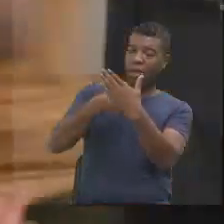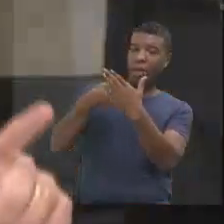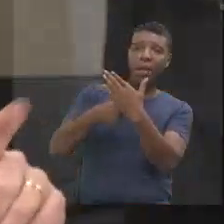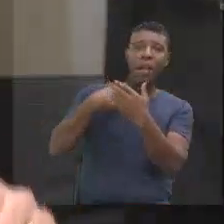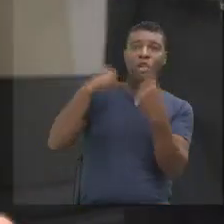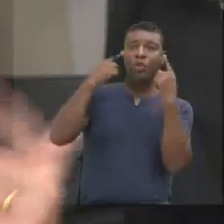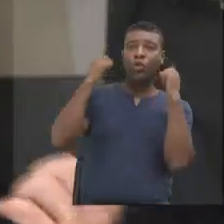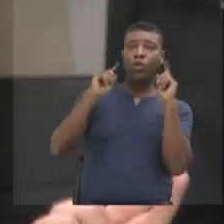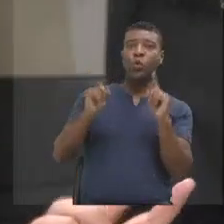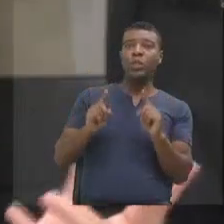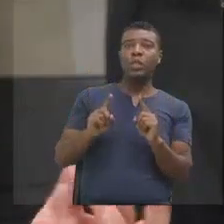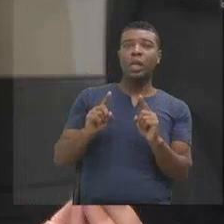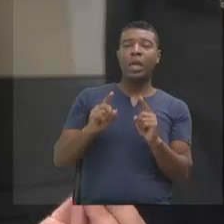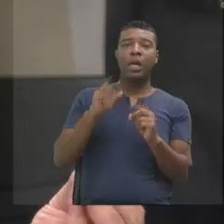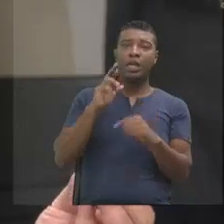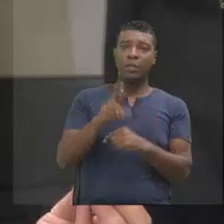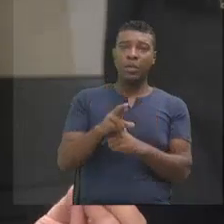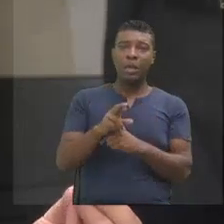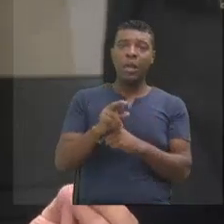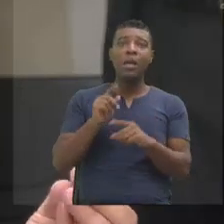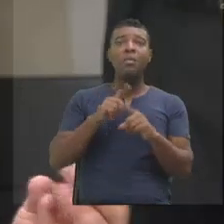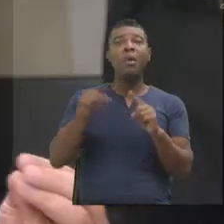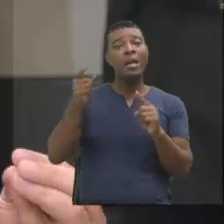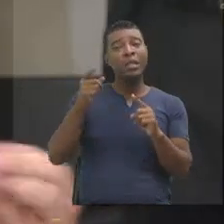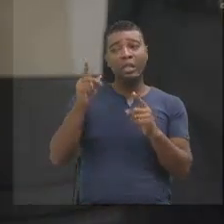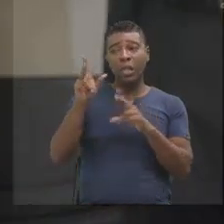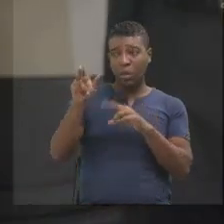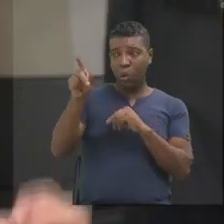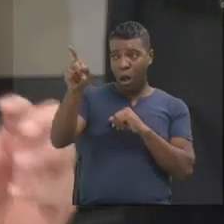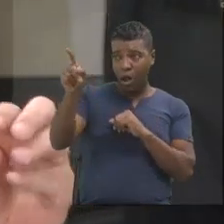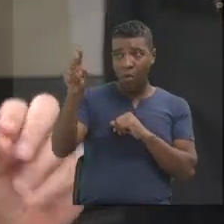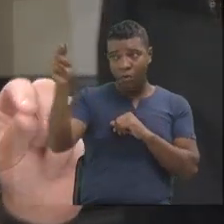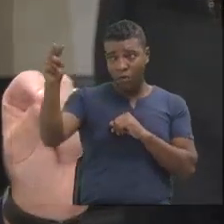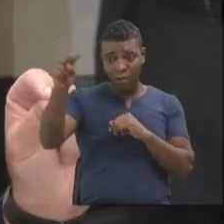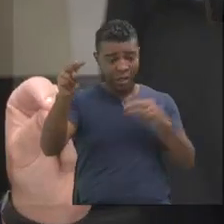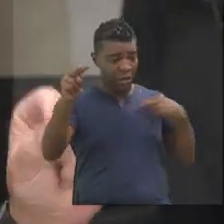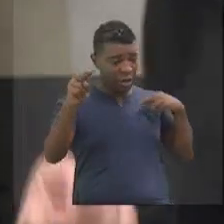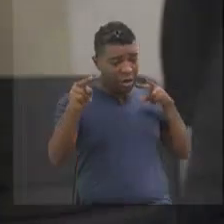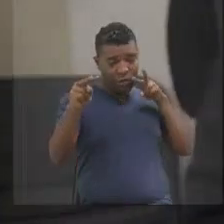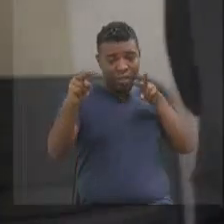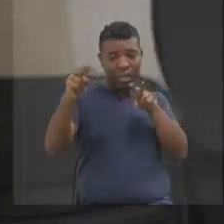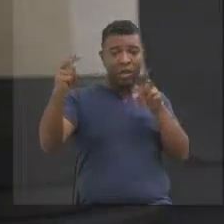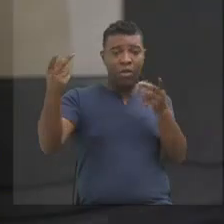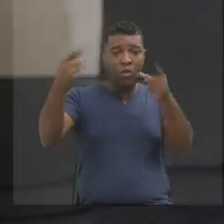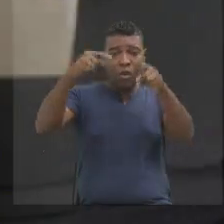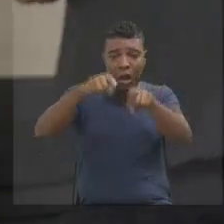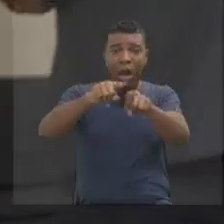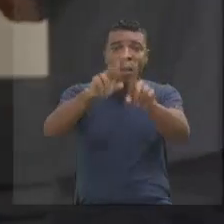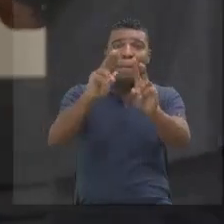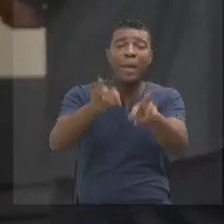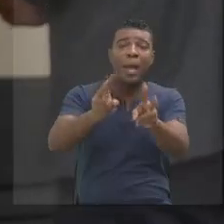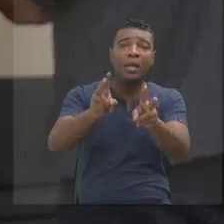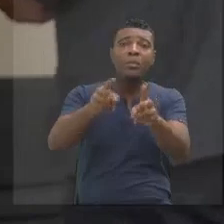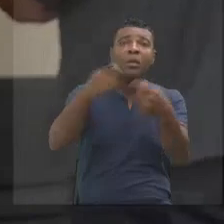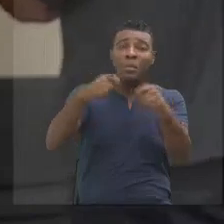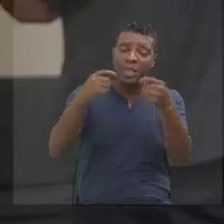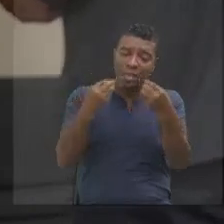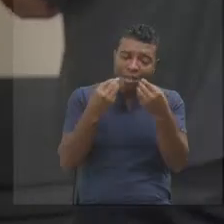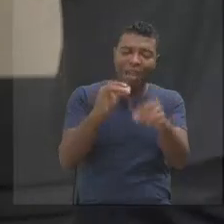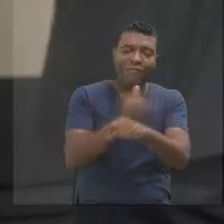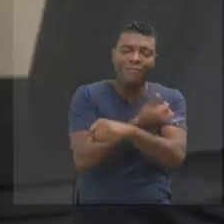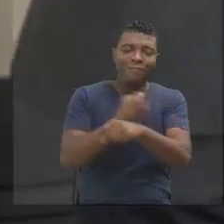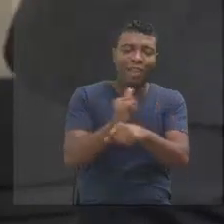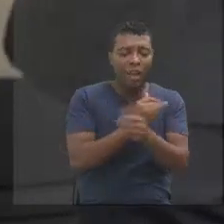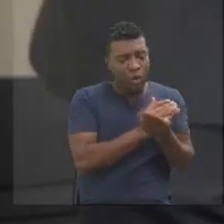que nós assim como o senhor vemos tecnologia como estratégico na garantia do início ao fim a gente tem a